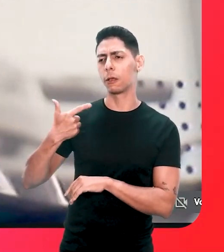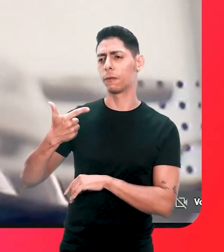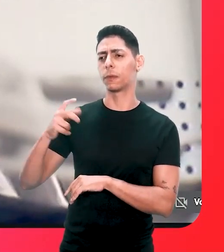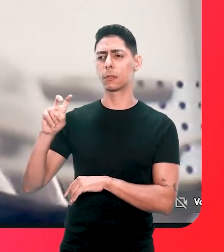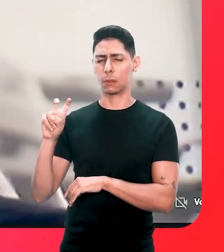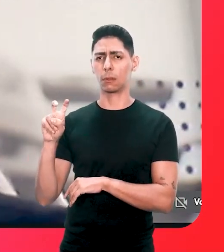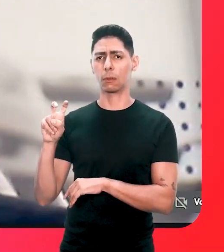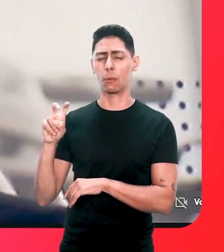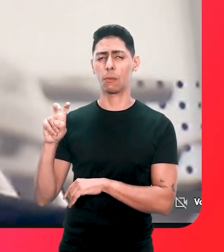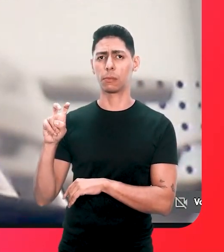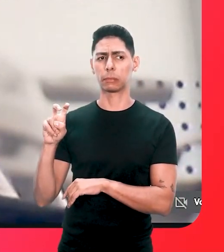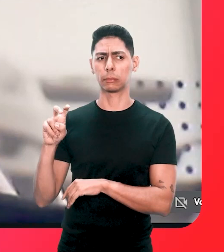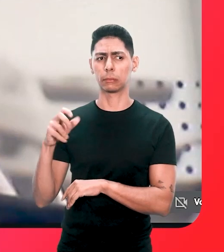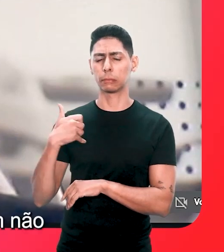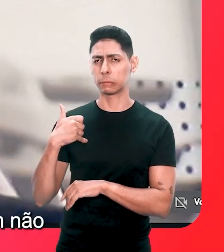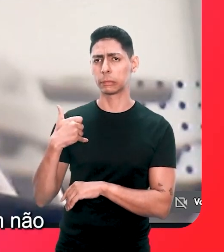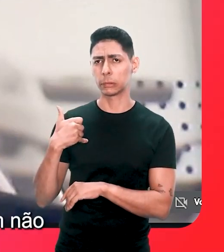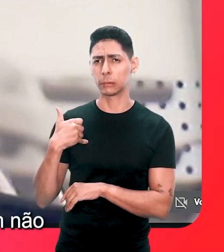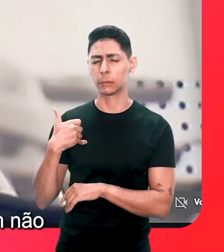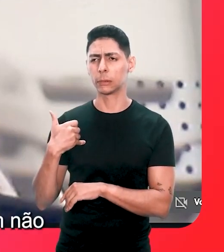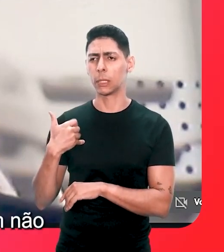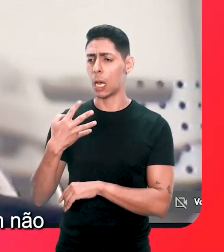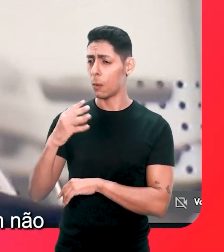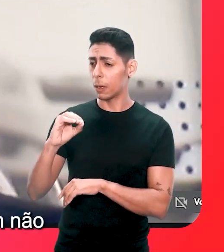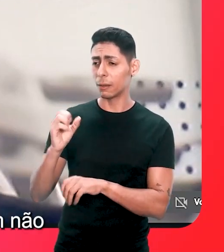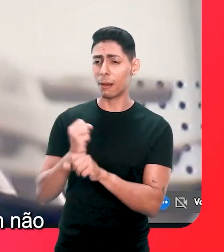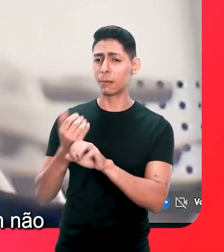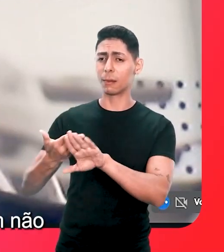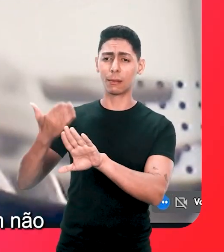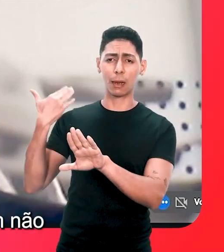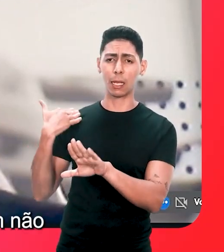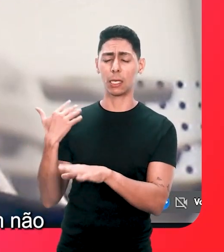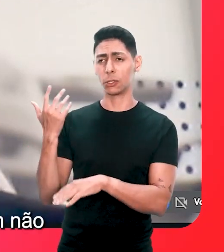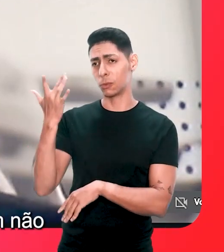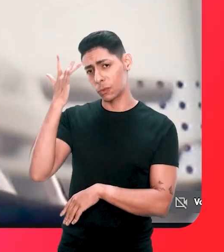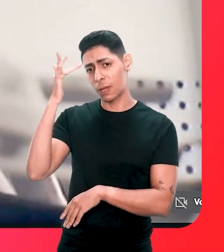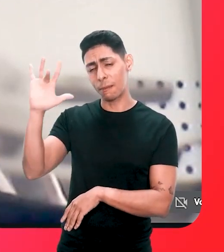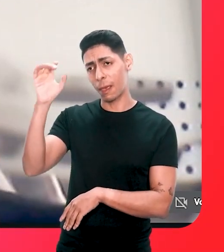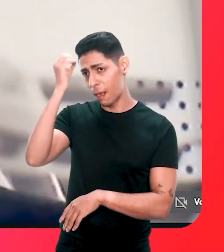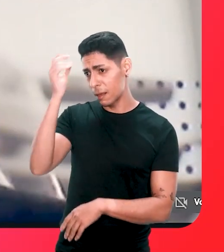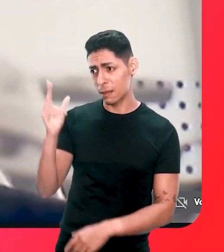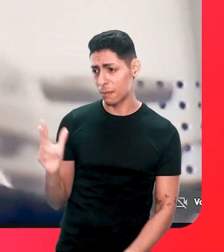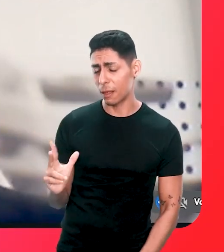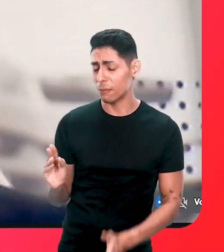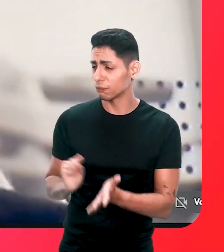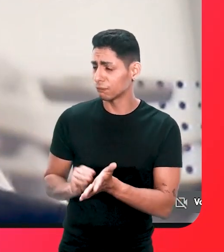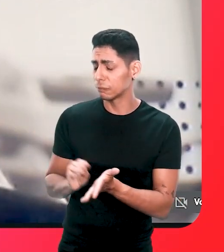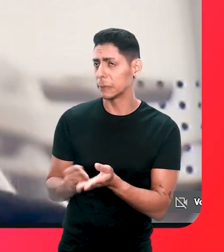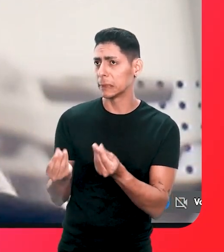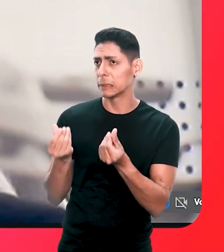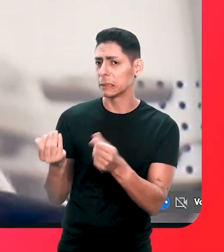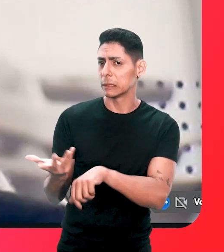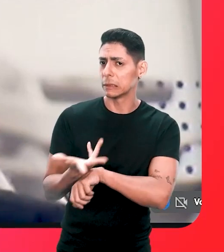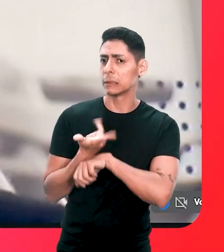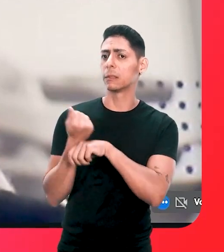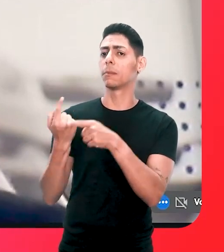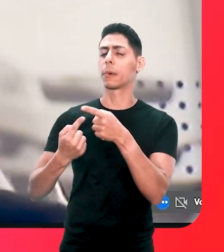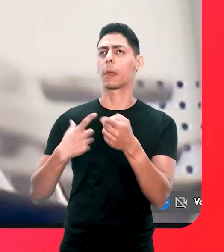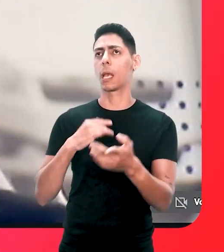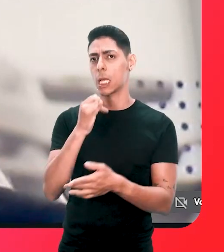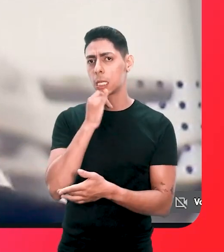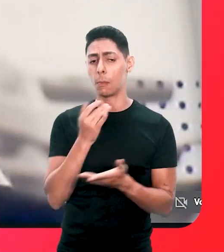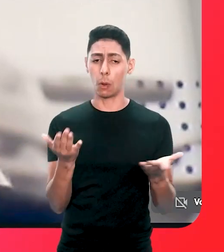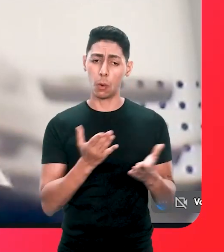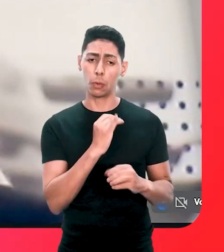25 anos. 25 anos, há 40 anos atrás, a gente não era muito esperto ainda também não, viu, cara? Porque a internet